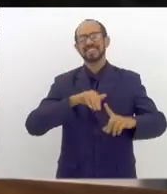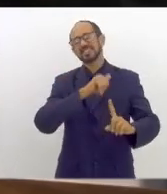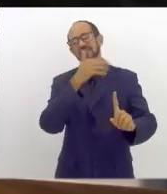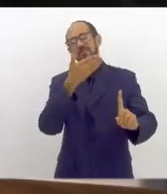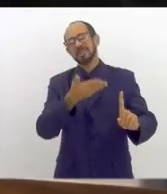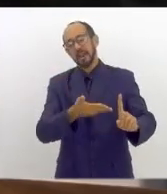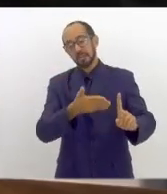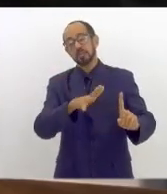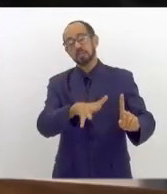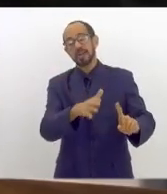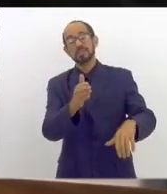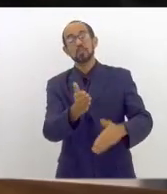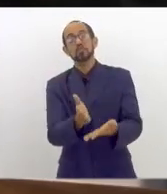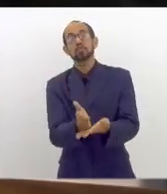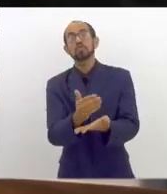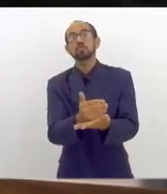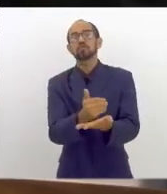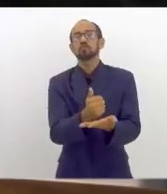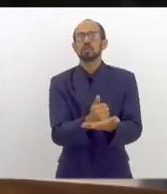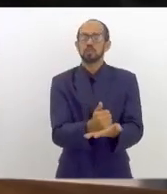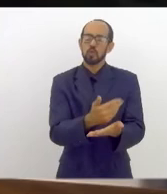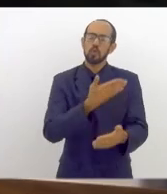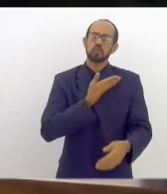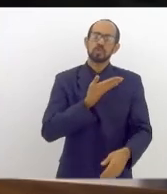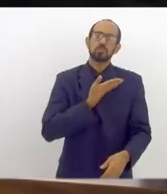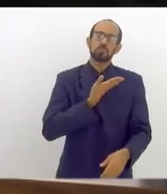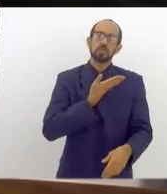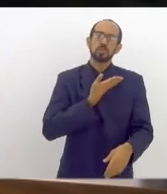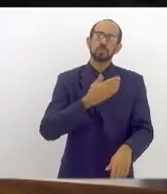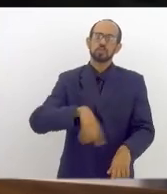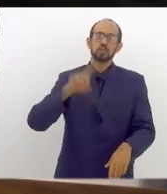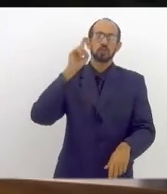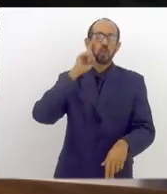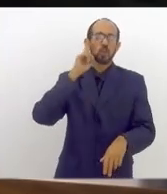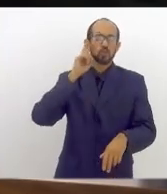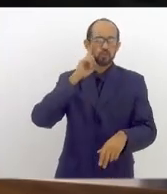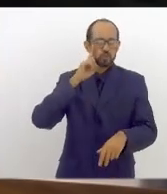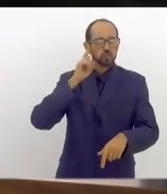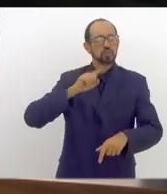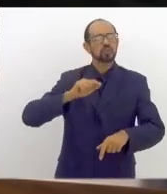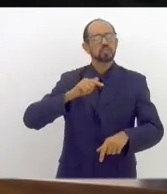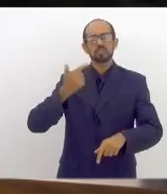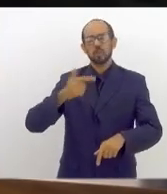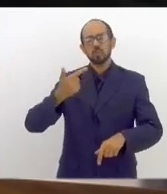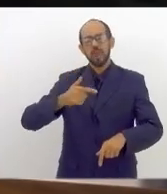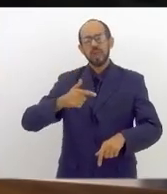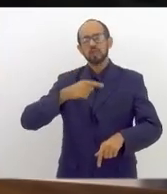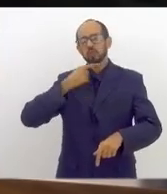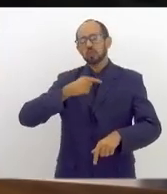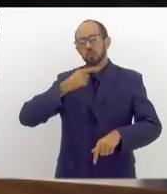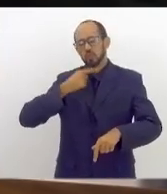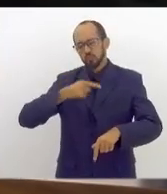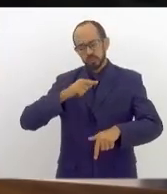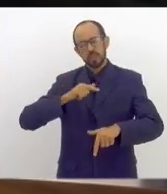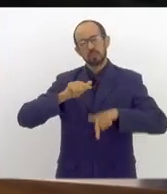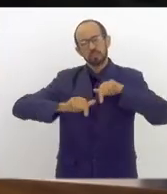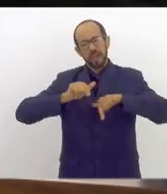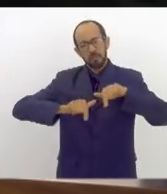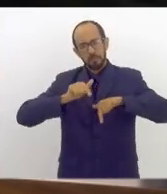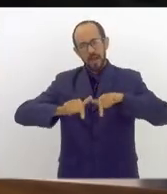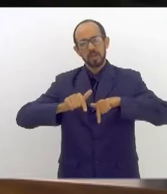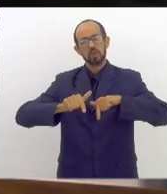qual Divido com os meus pares os quais todos os dias em vidam todos os esforços para fazer aquilo que a sociedade